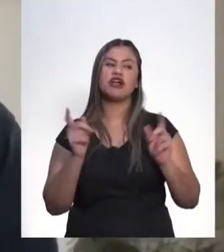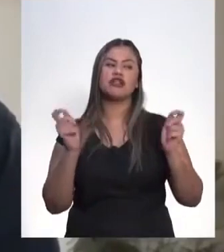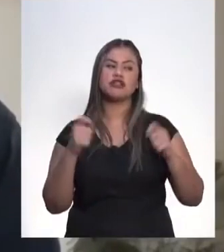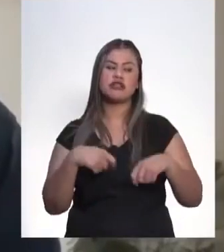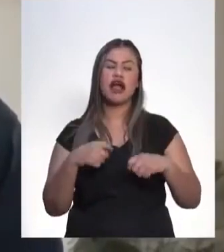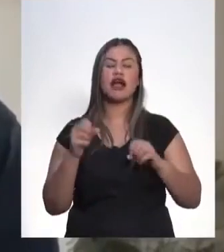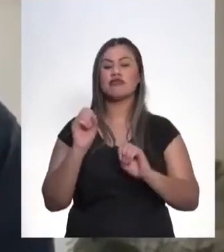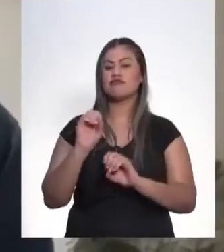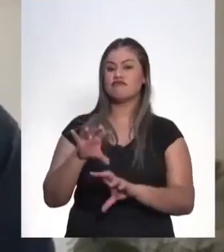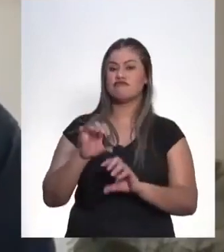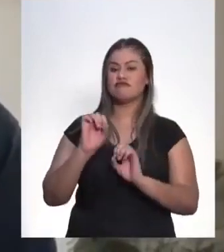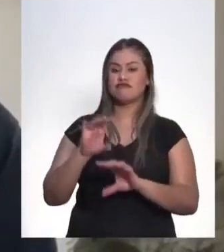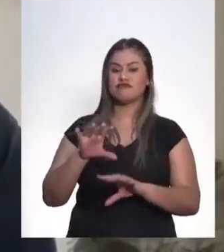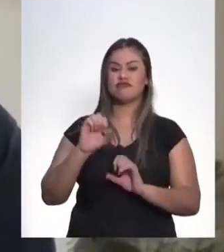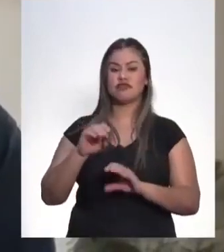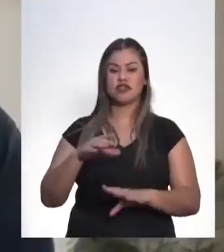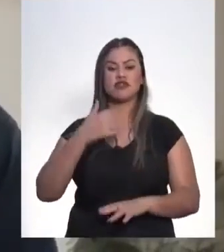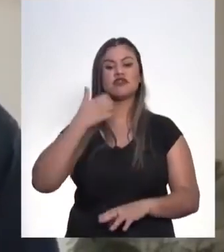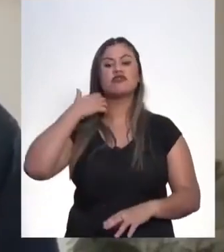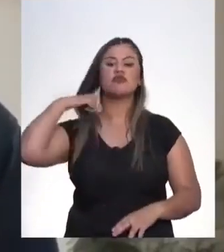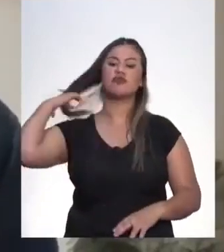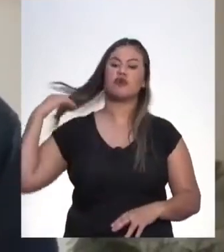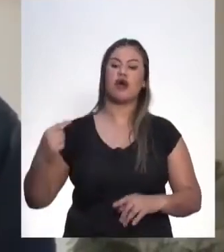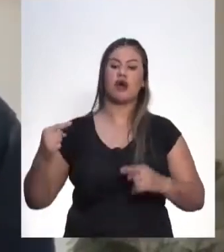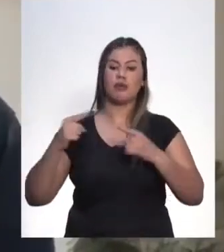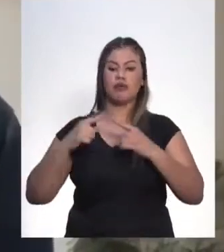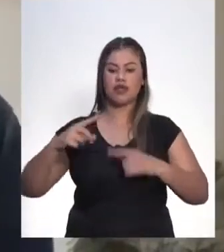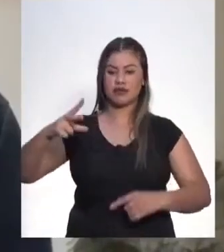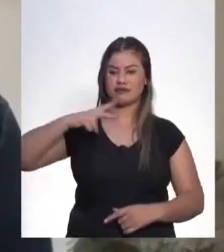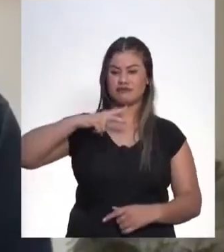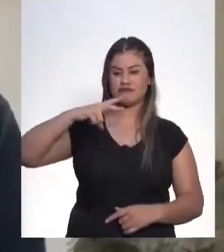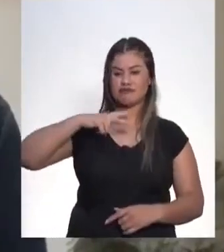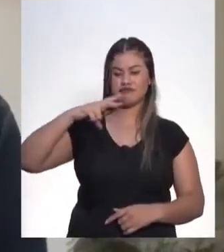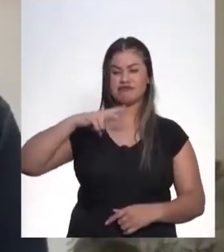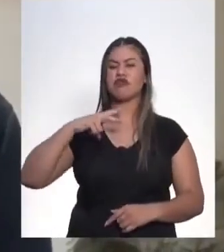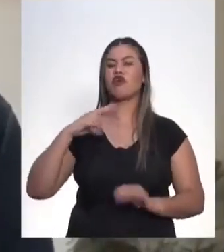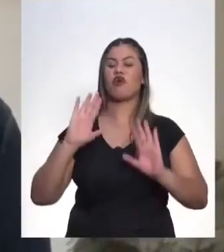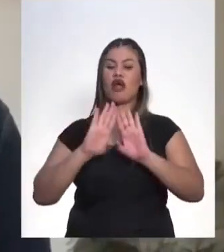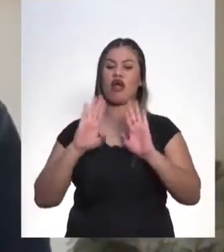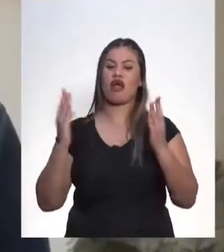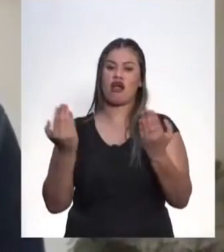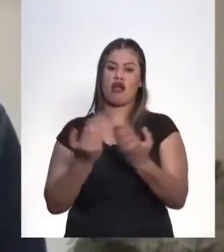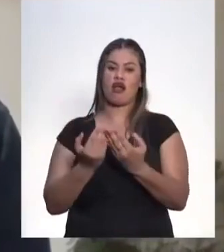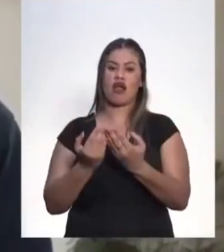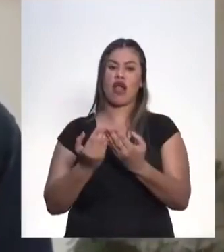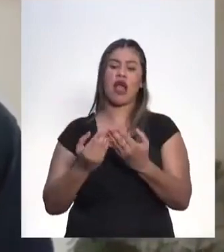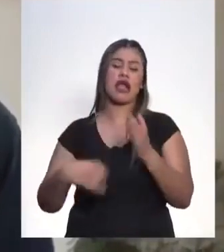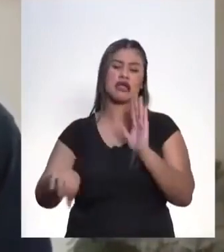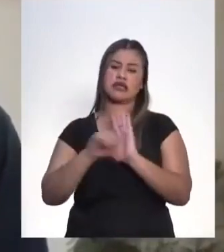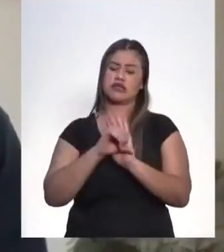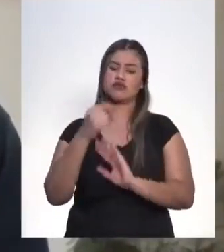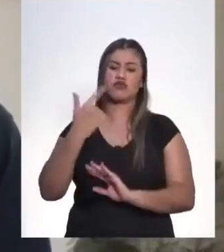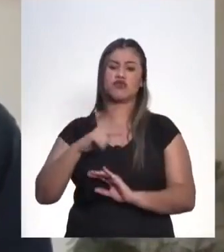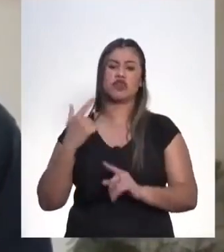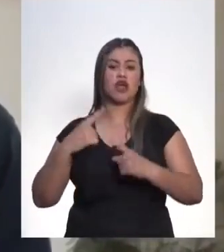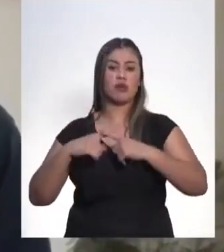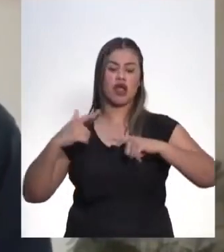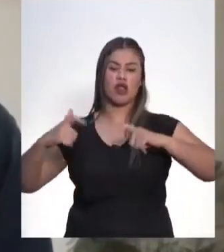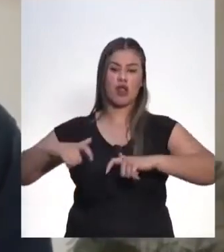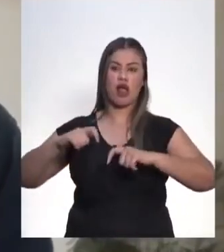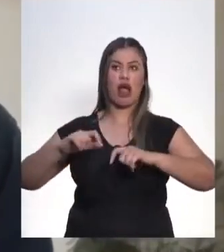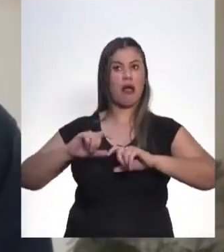bastante didática em um espaço privado, em um recinto fechado, ou seja, não há crime porque não se tratava